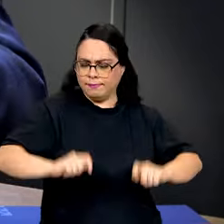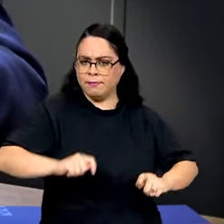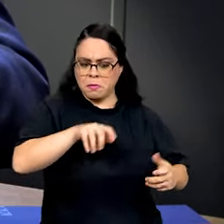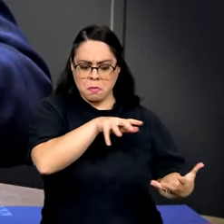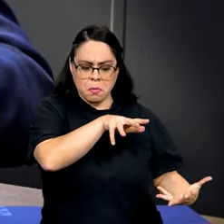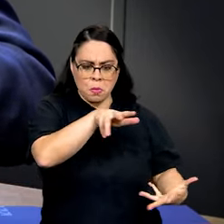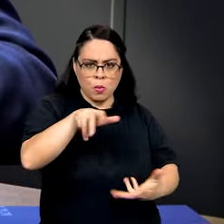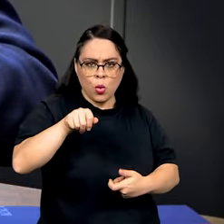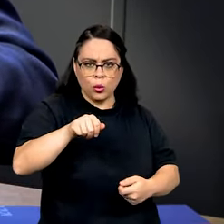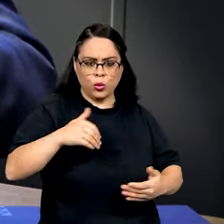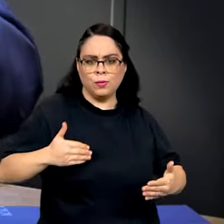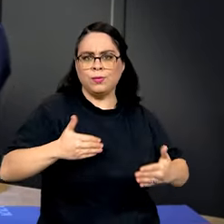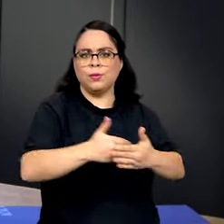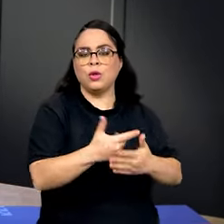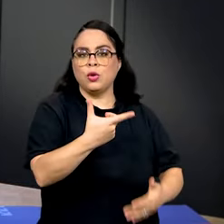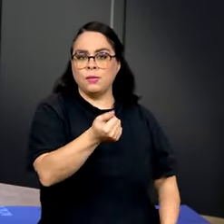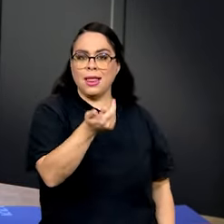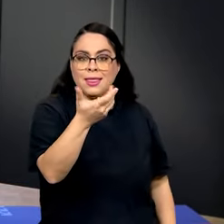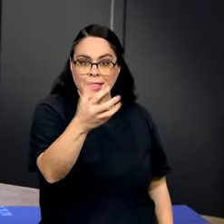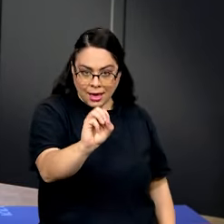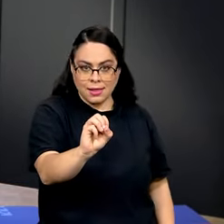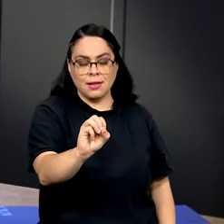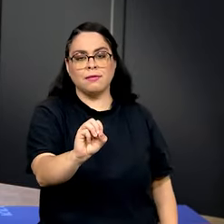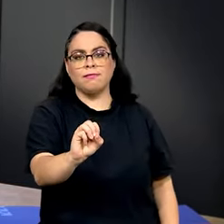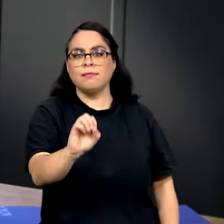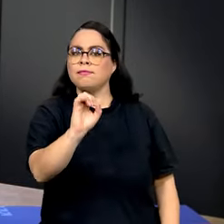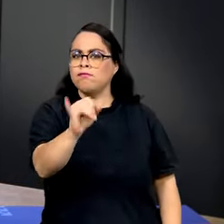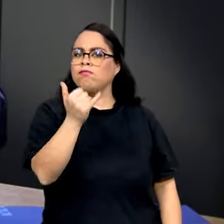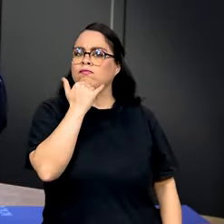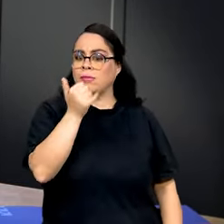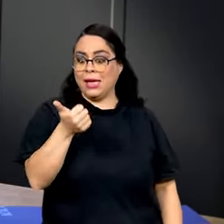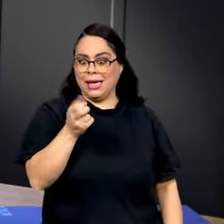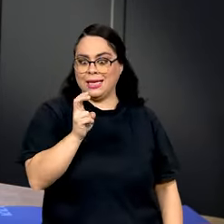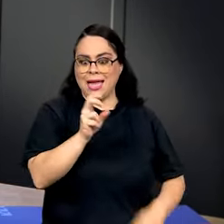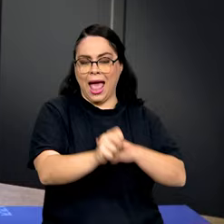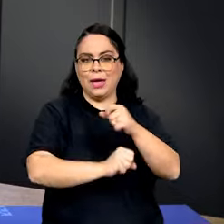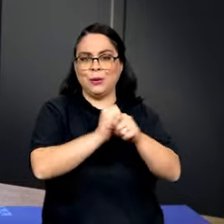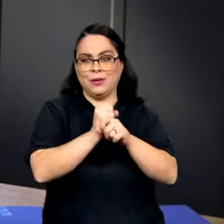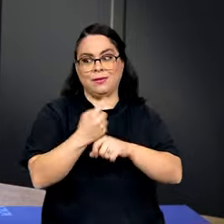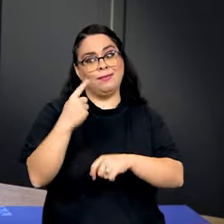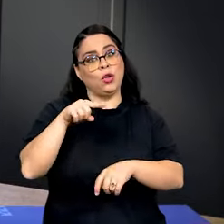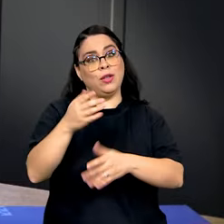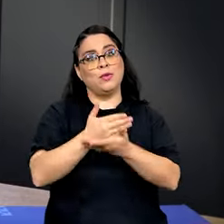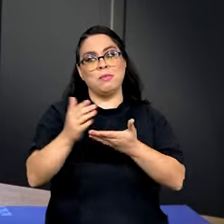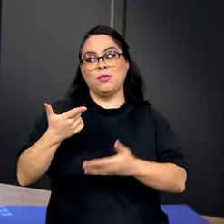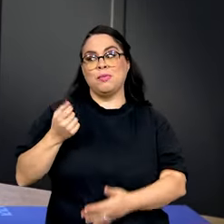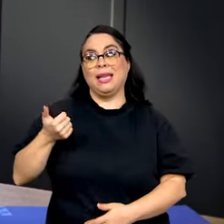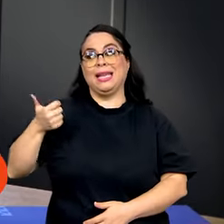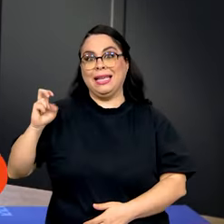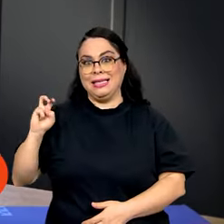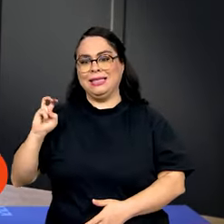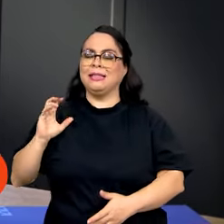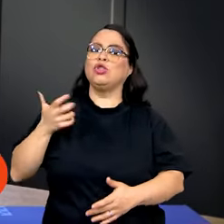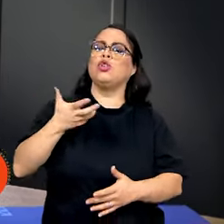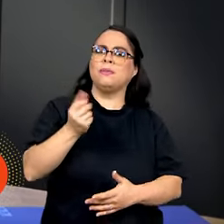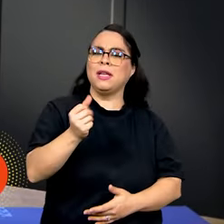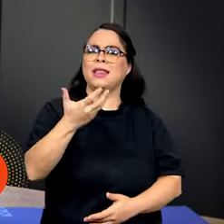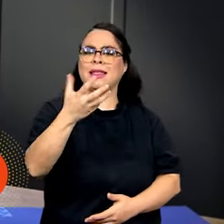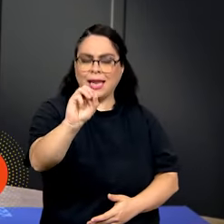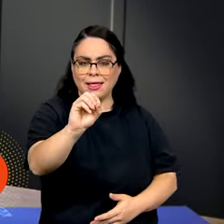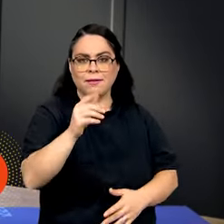possível o mundo até 2030 eh 15 anos depois era 2015 eh